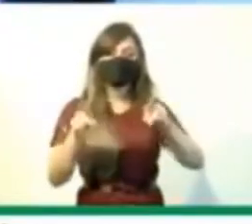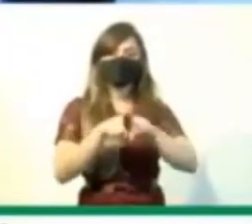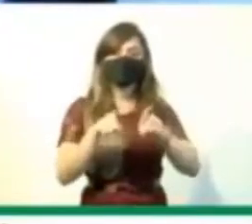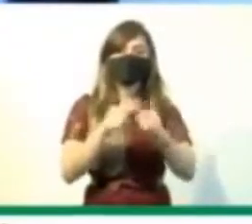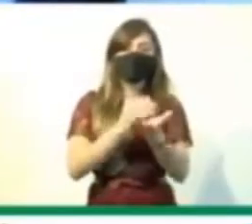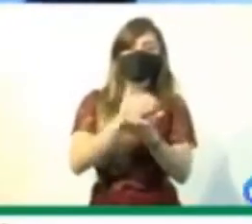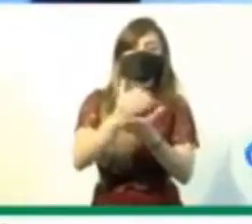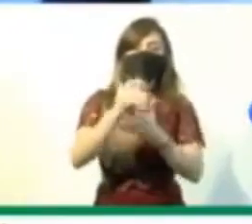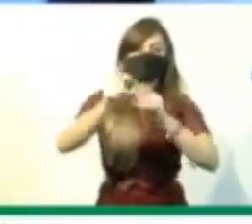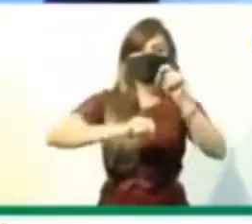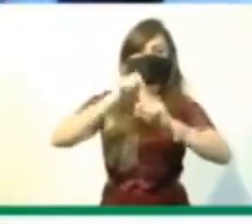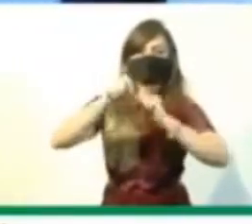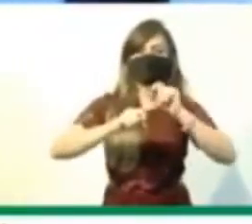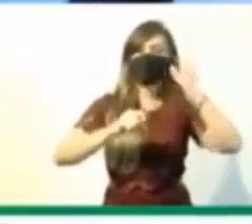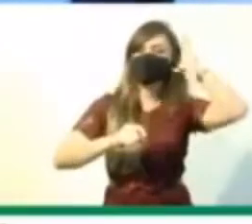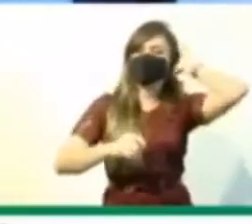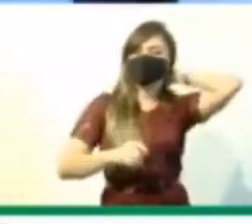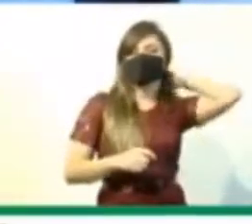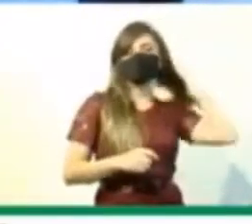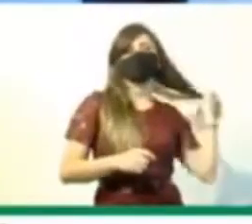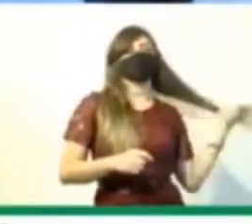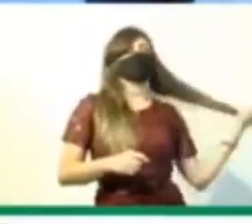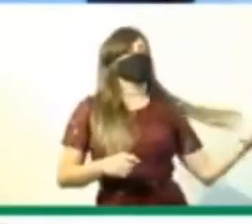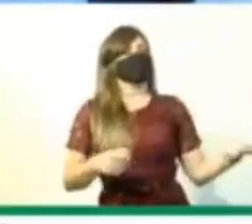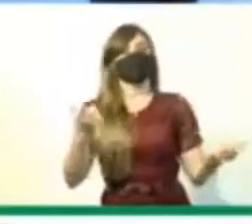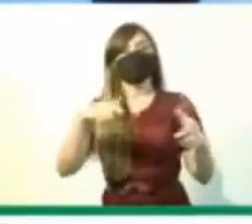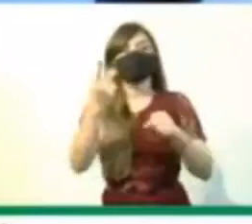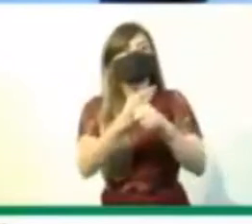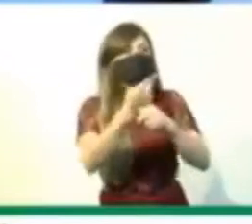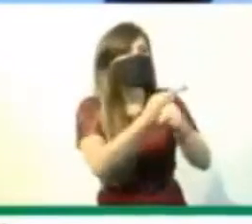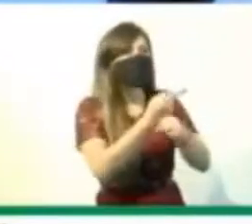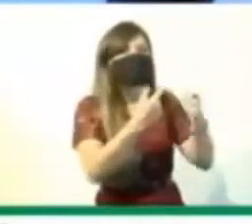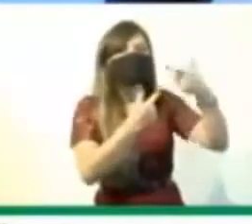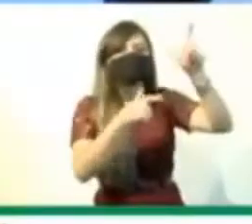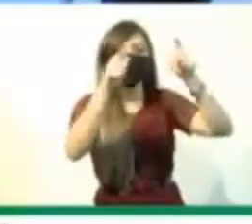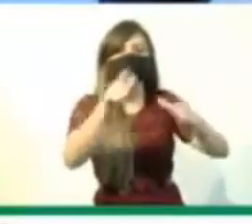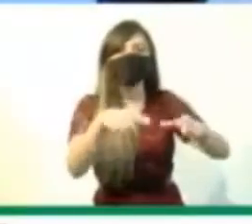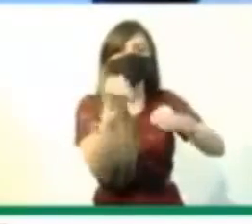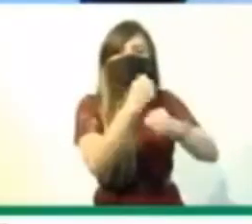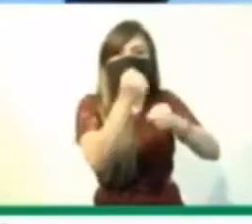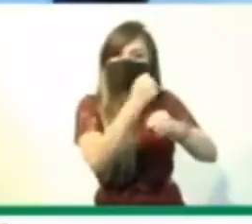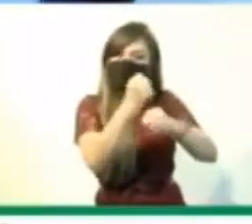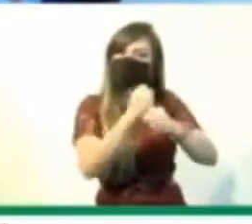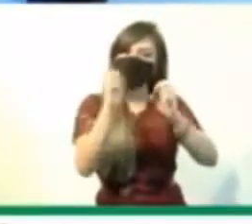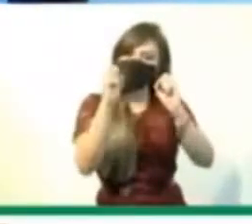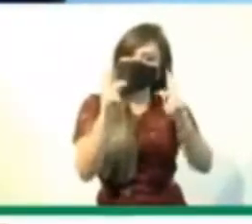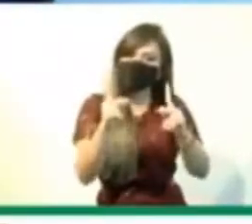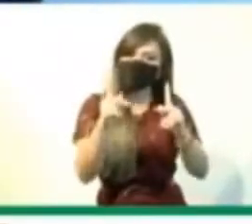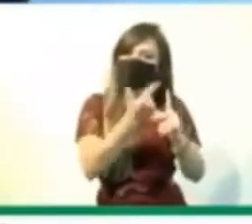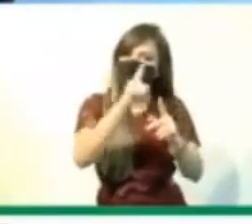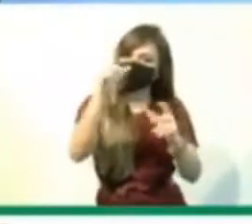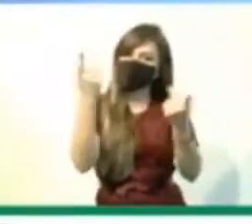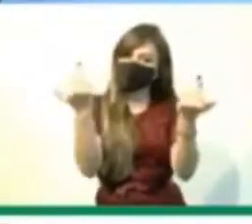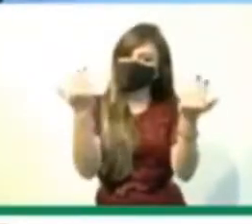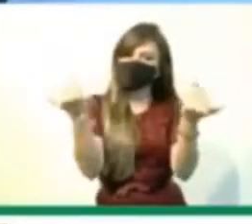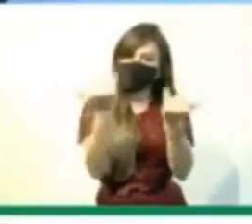inicial aqui. Pronto. E olha, já vá procurando aí outro local, já vá procurando aí outra comunidade aí pra gente fazer outra areninha